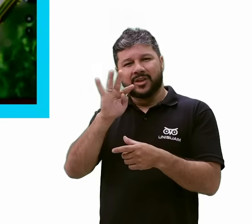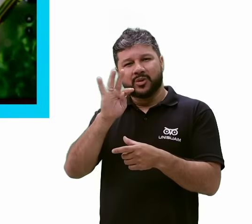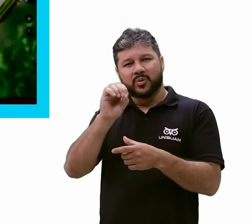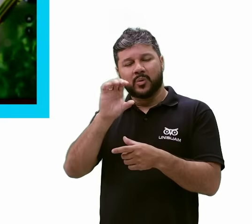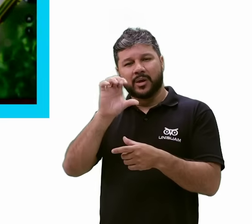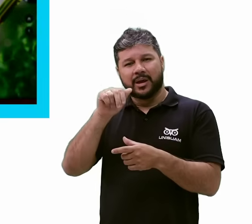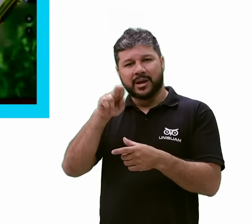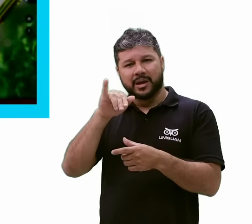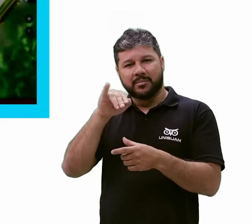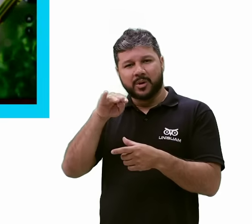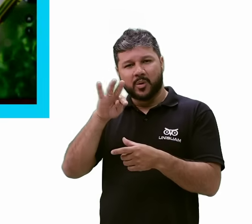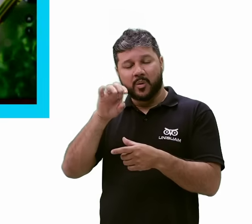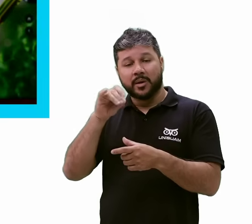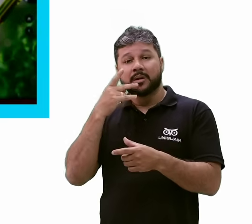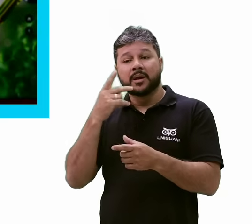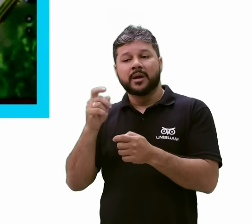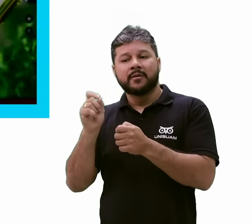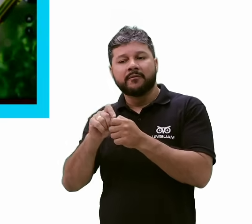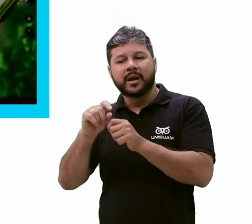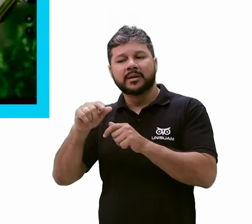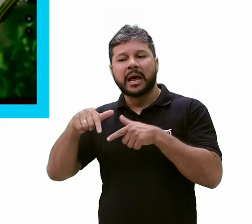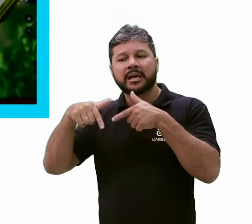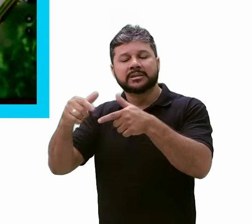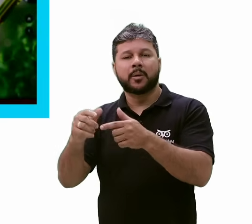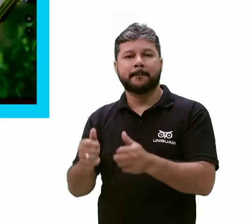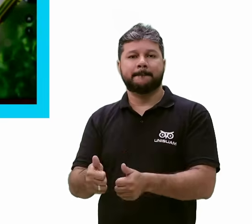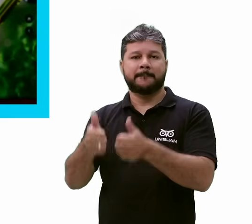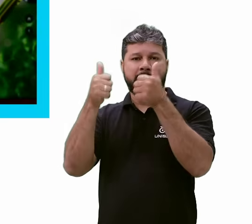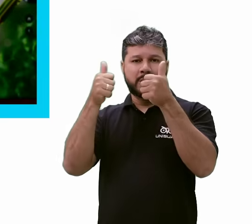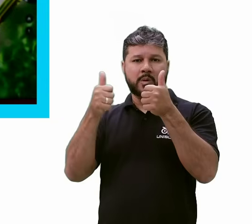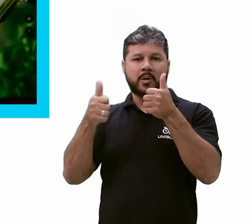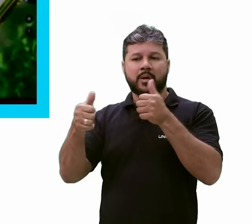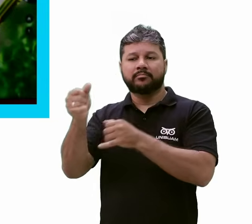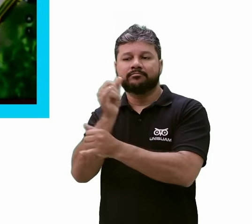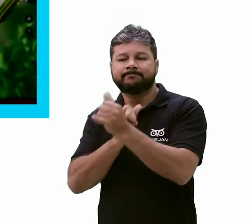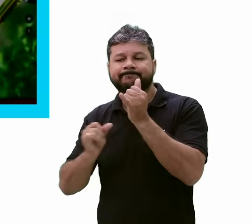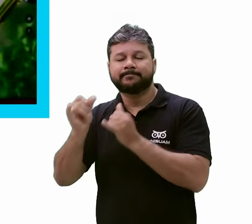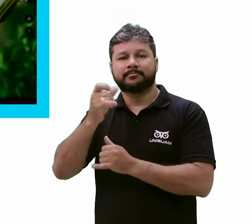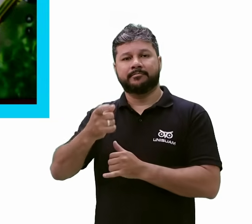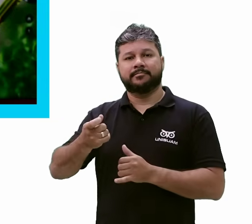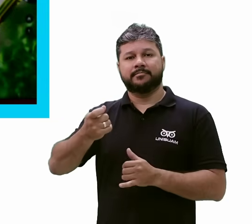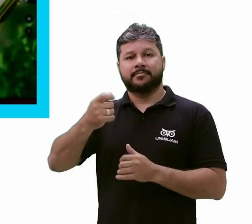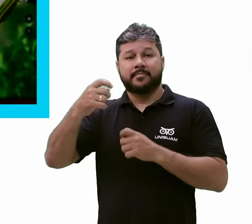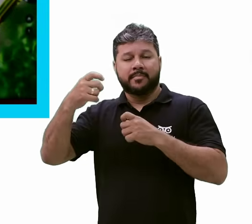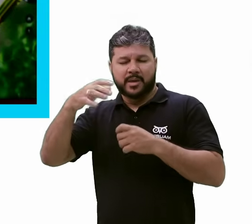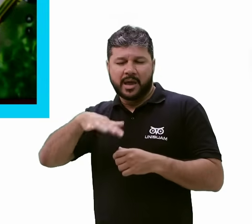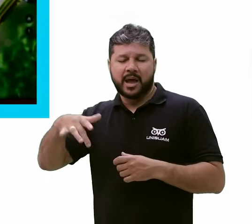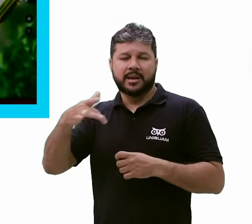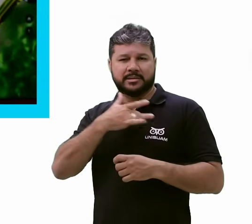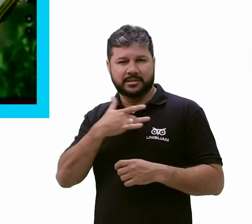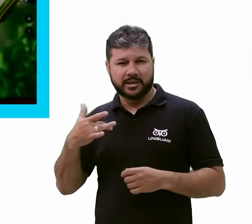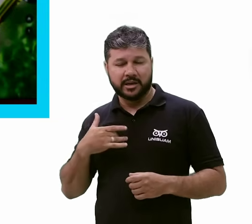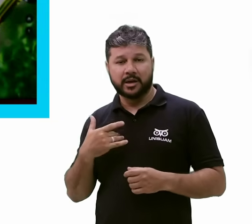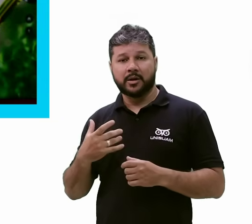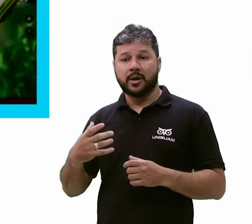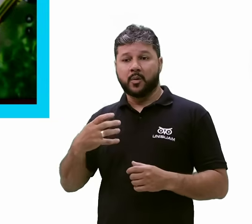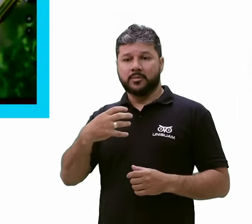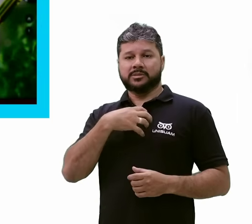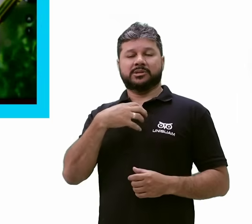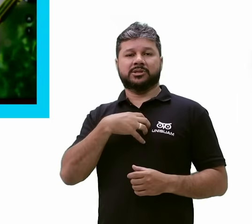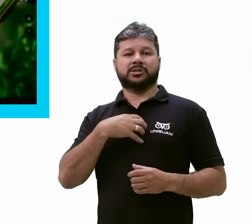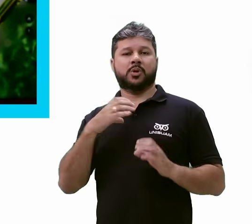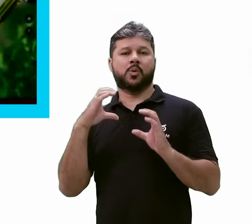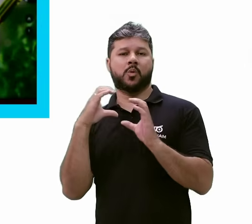fitocannabinoides consigam agir melhor, né, fazendo uma sinergia medicinal, contribuindo para um efeito